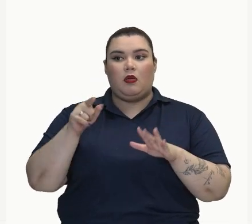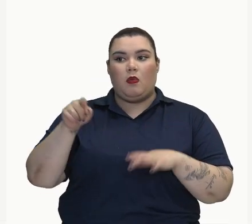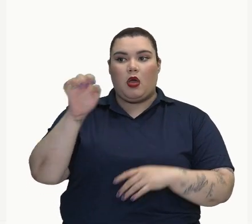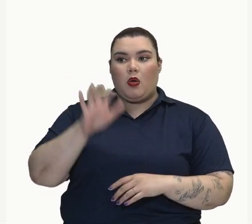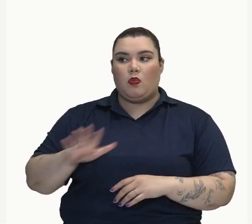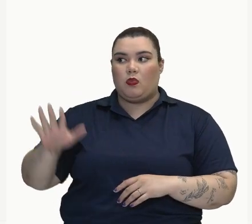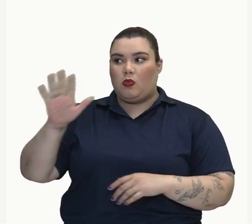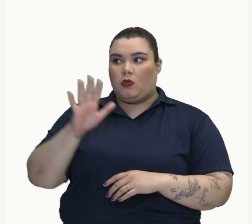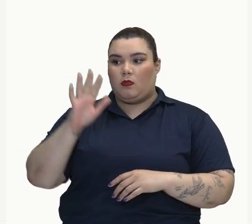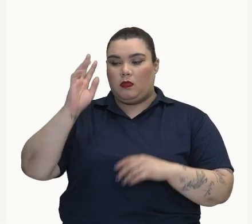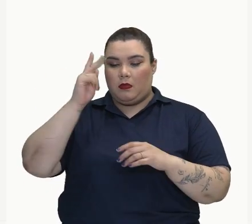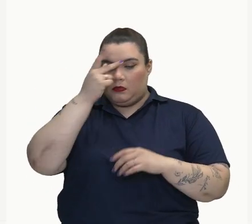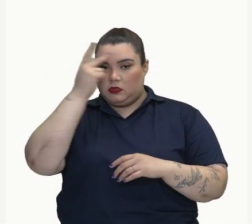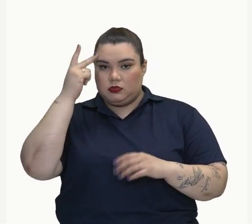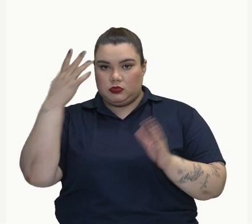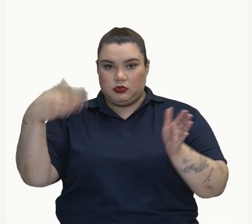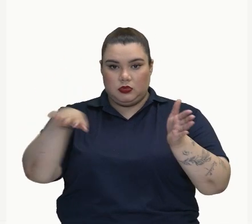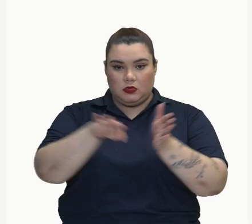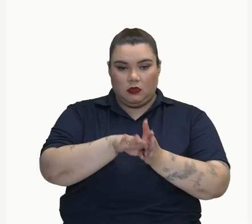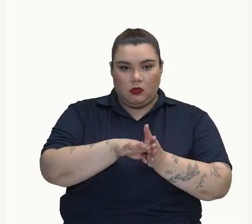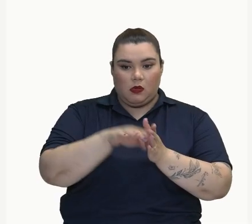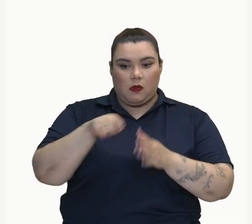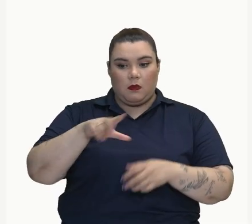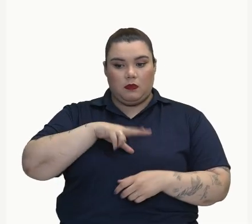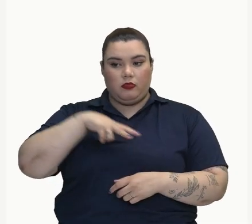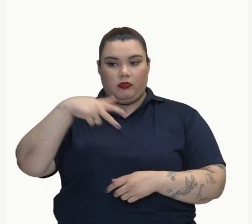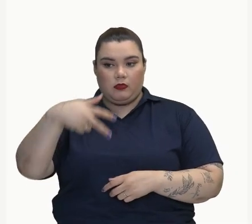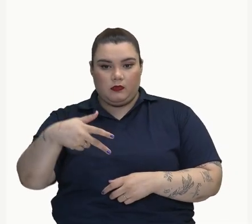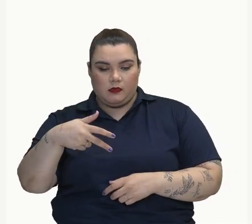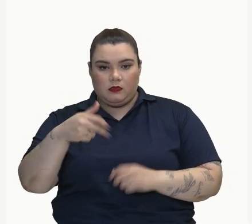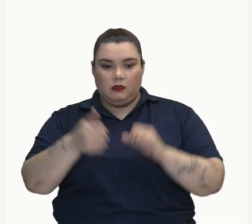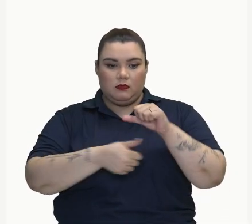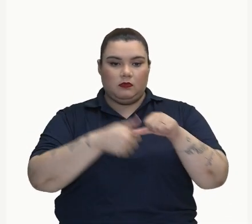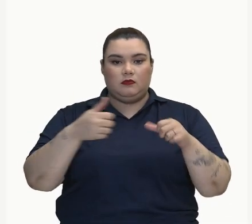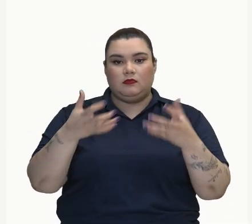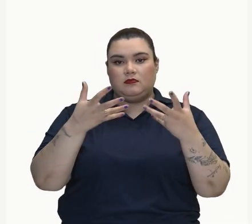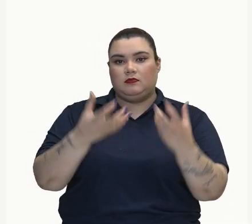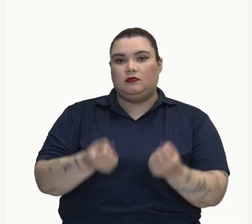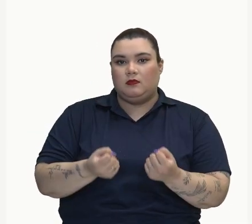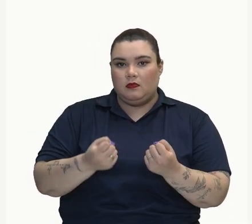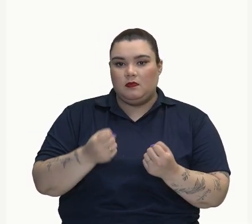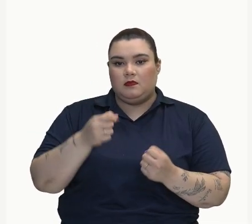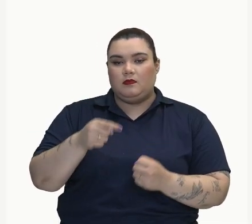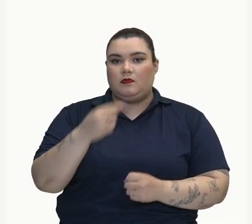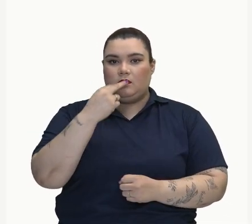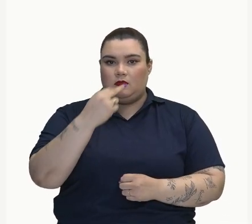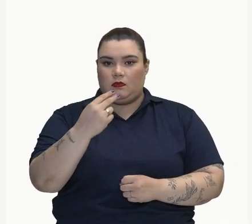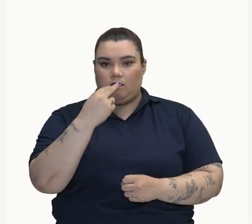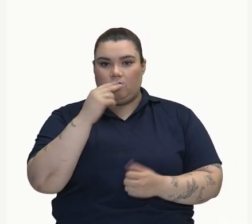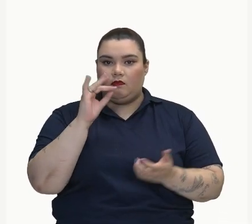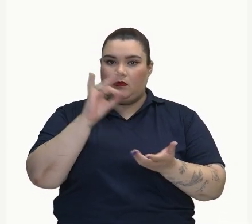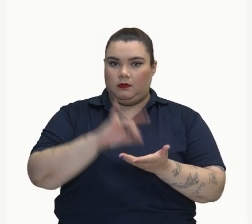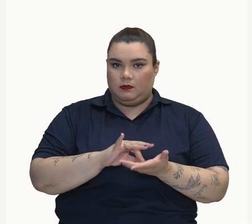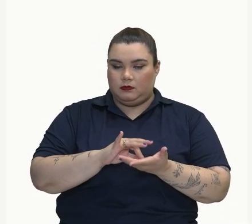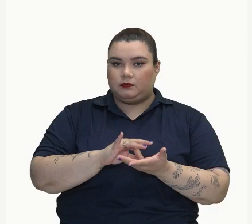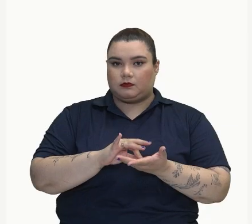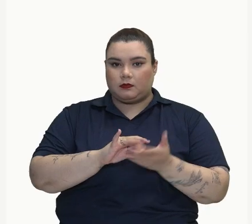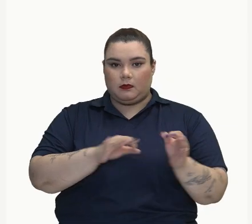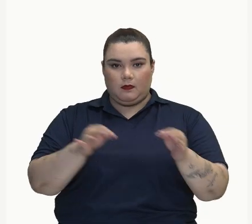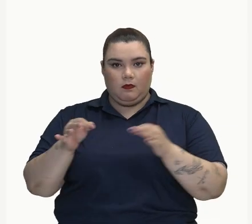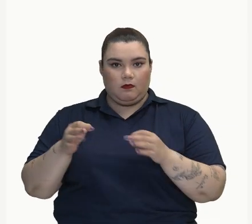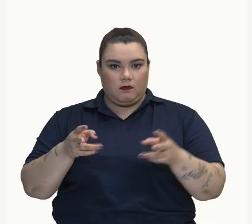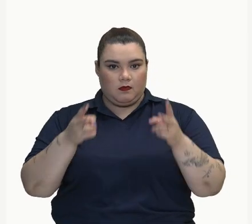europeu, passamos então, principalmente dos portugueses, a adotar esse idioma como oficial. Olha como houve